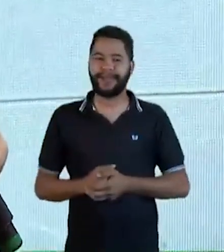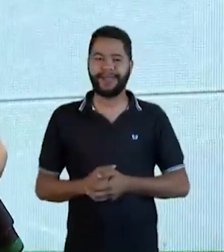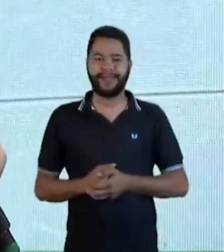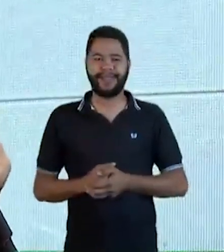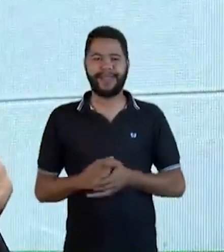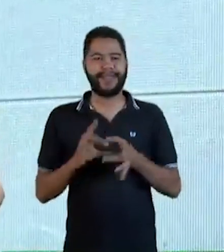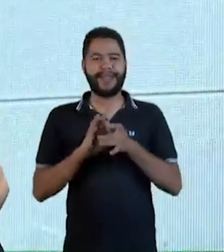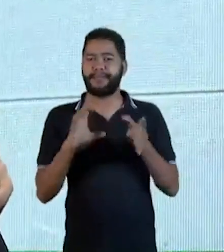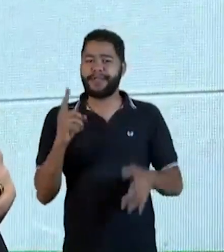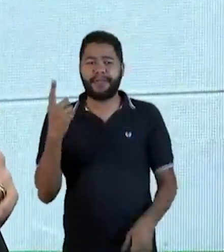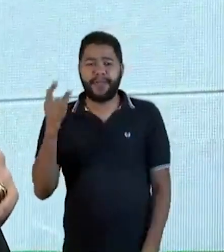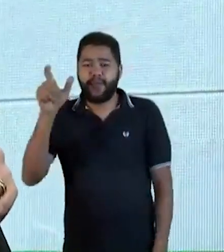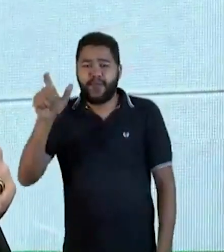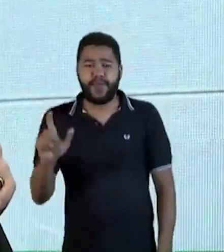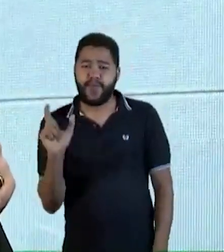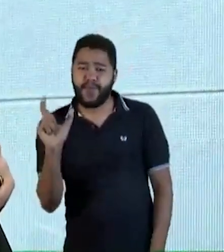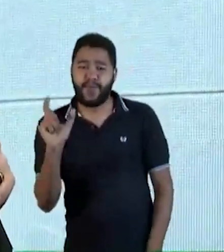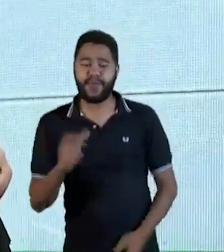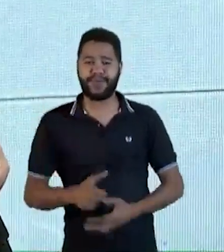libertei meu filho com uma palavra